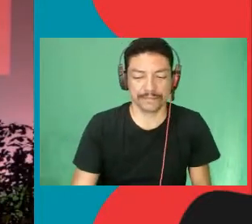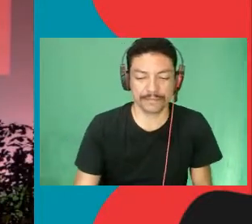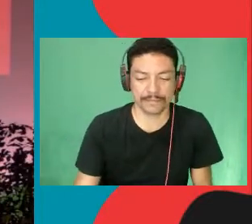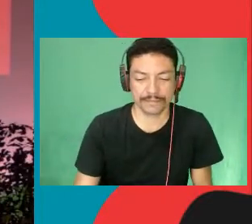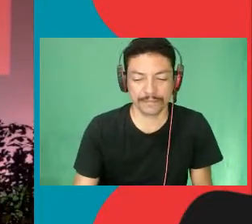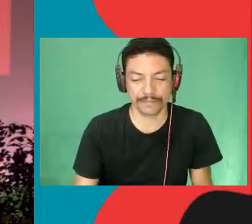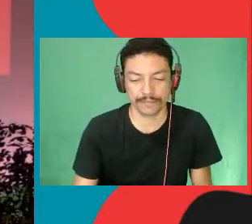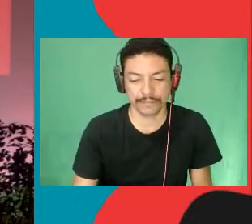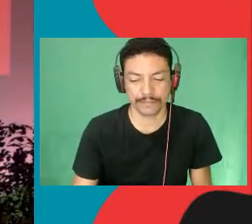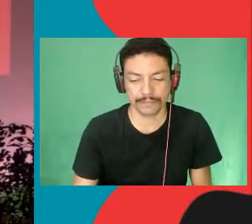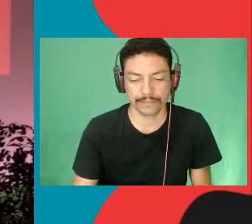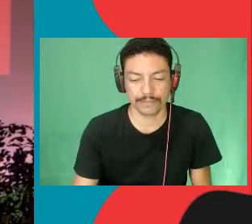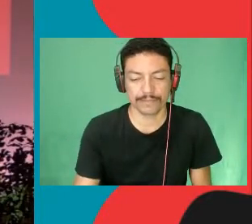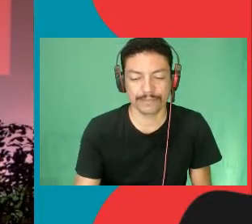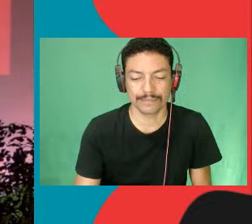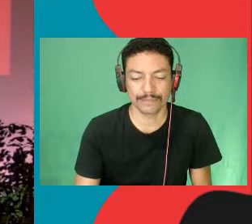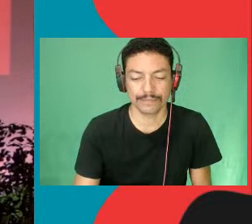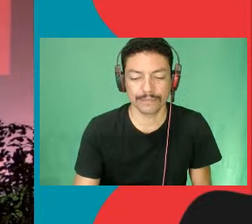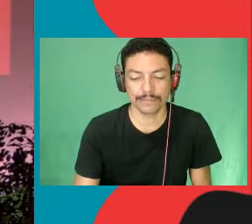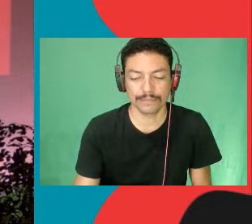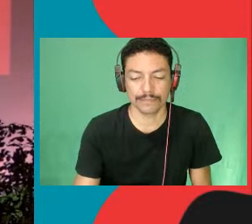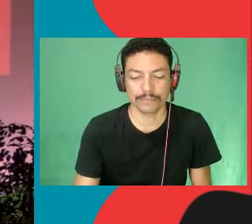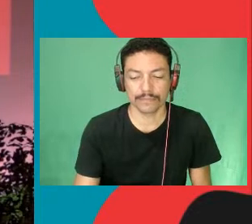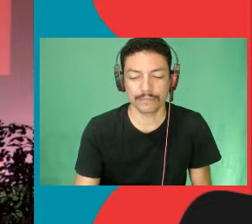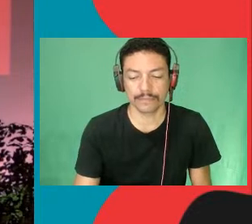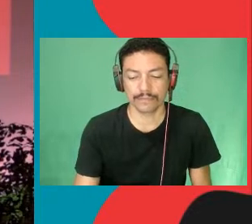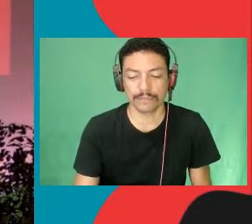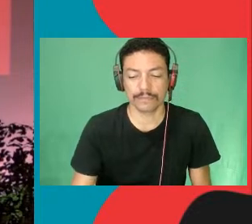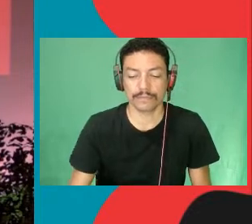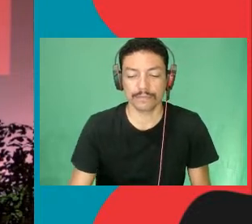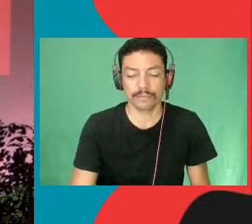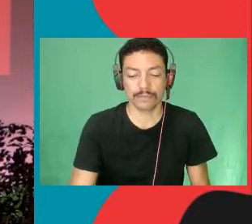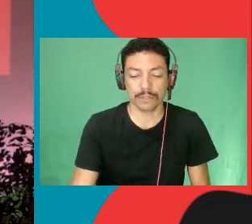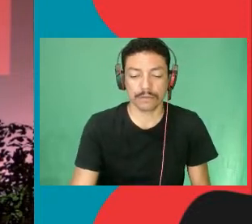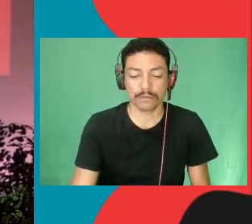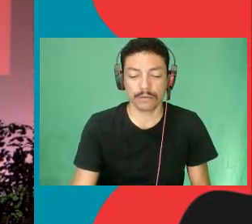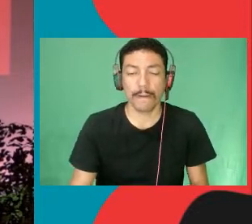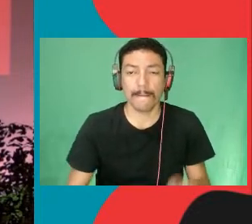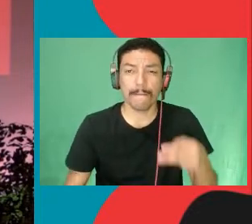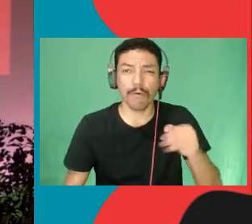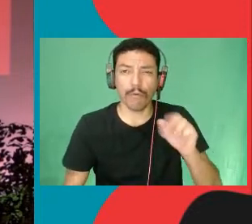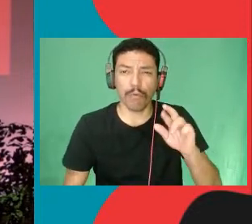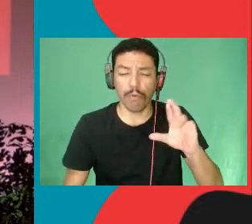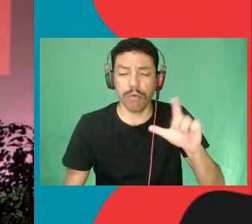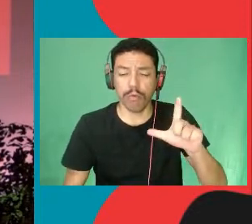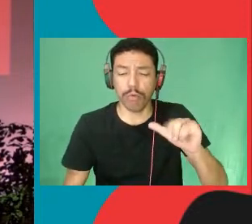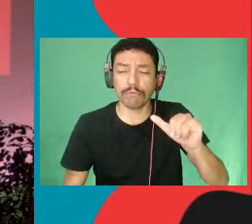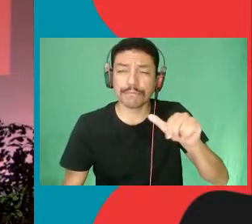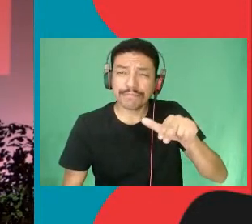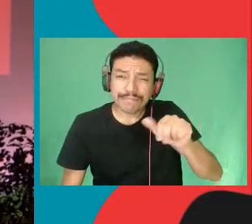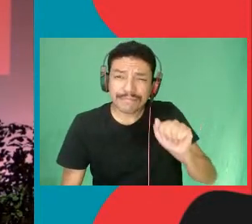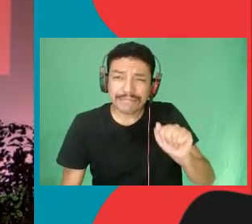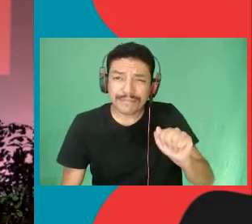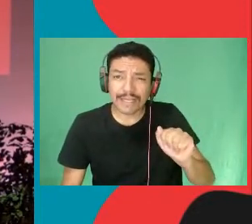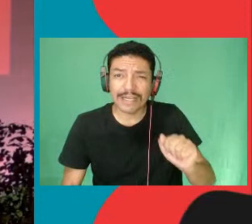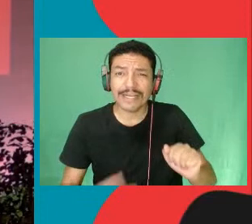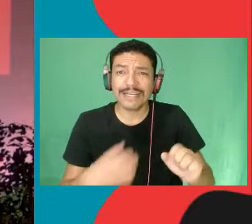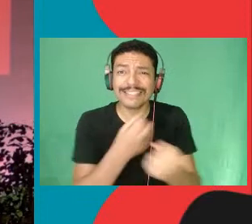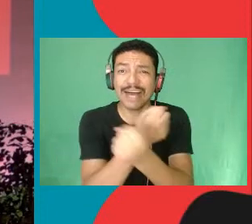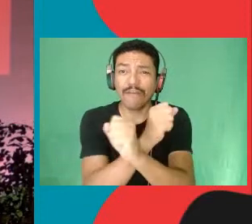Marlina. Isso, Marlina de Salvador, Bahia. Bem-vinda, Marlina.